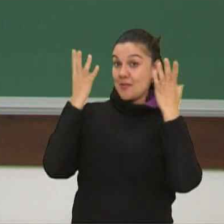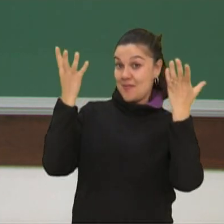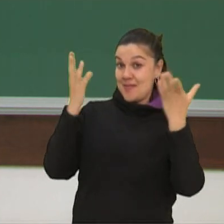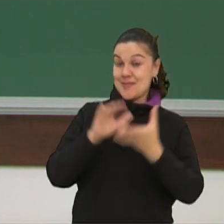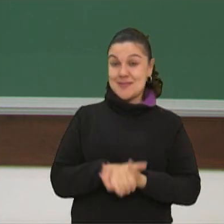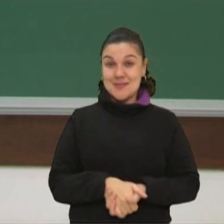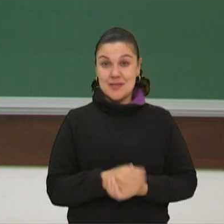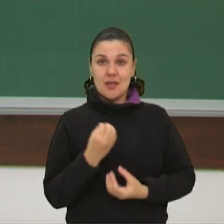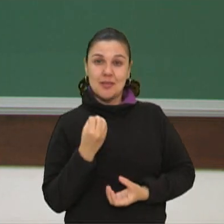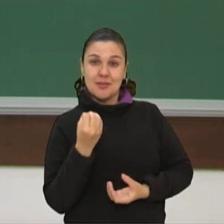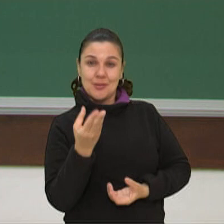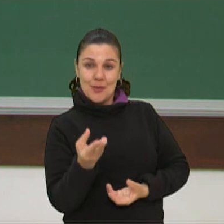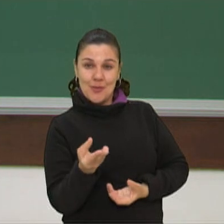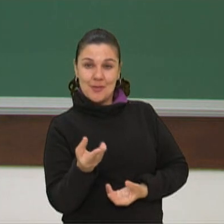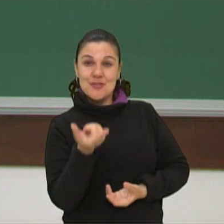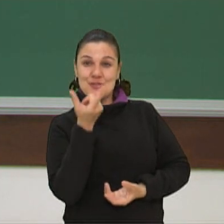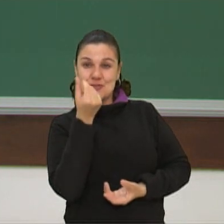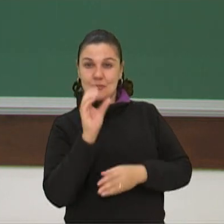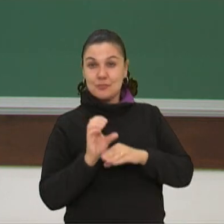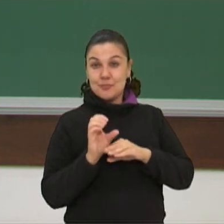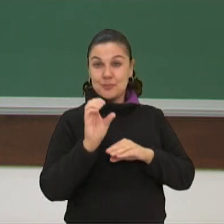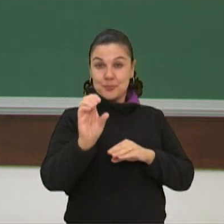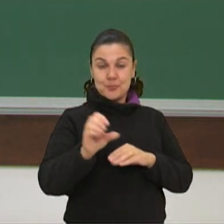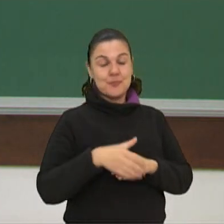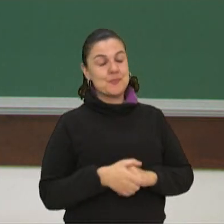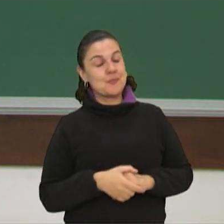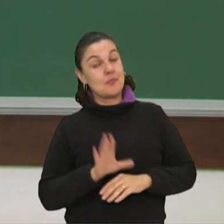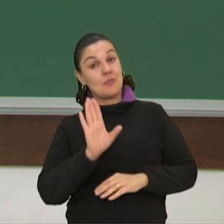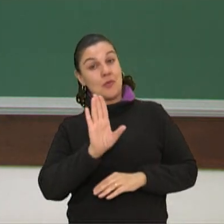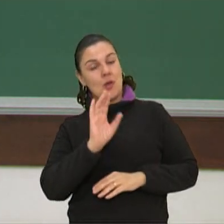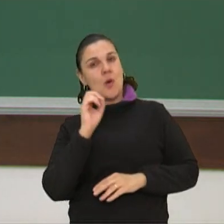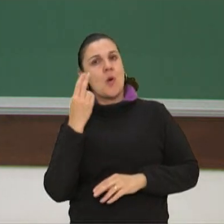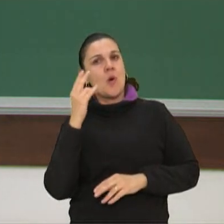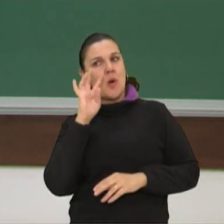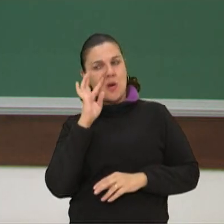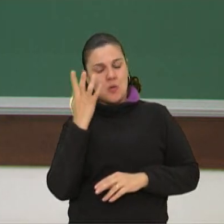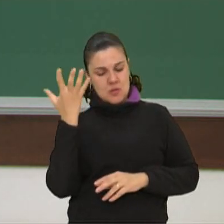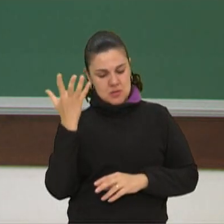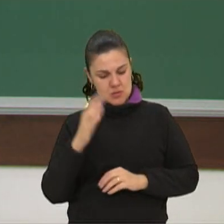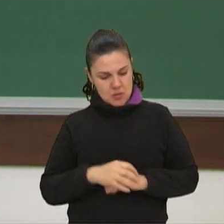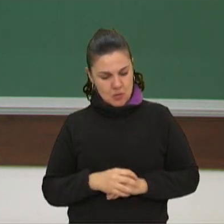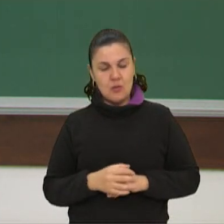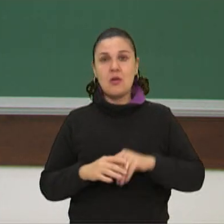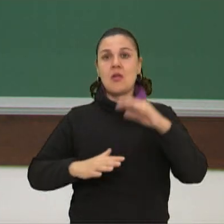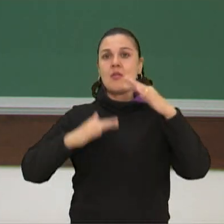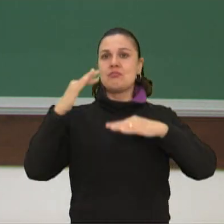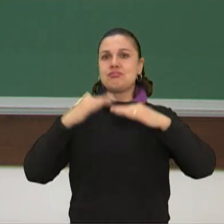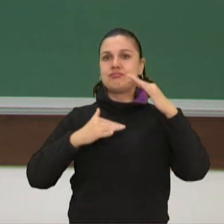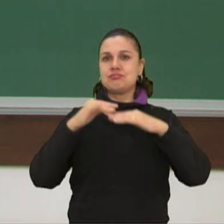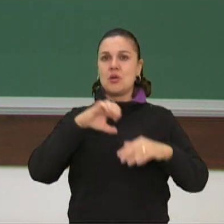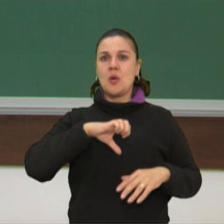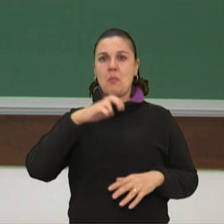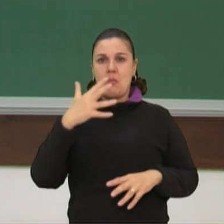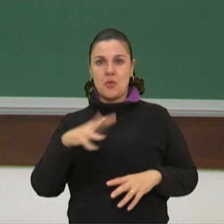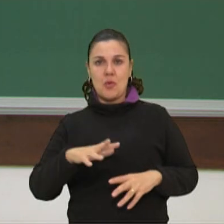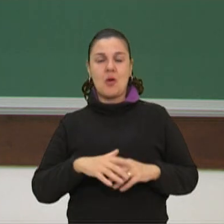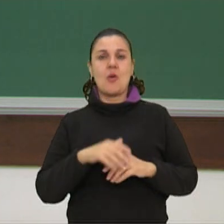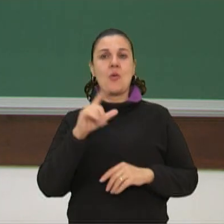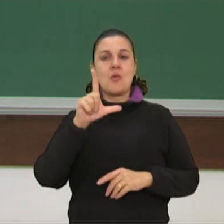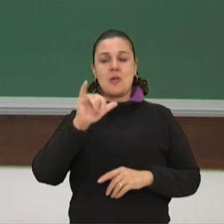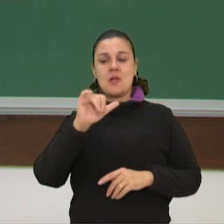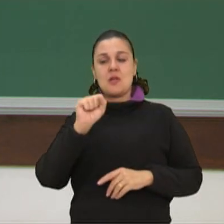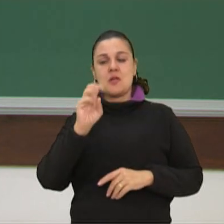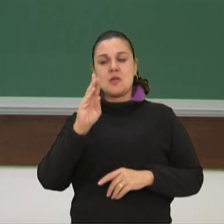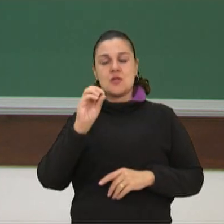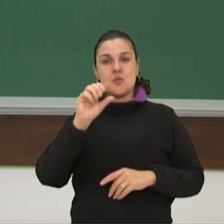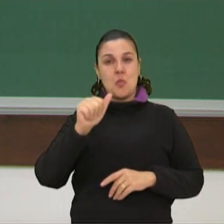ou dar uma doação para ajudar. Ou, como aconteceu no caso do terremoto de Lisboa, no meio do século XVIII, que